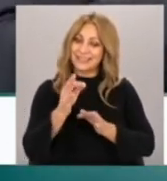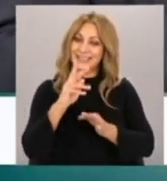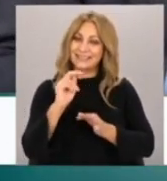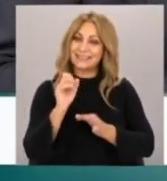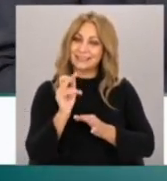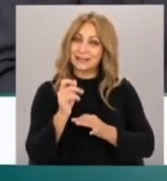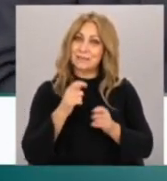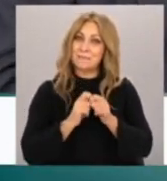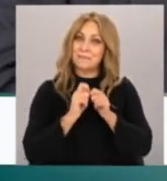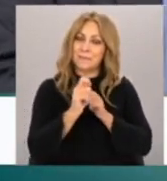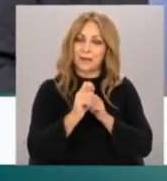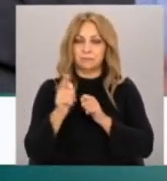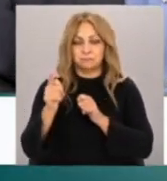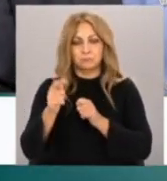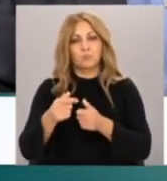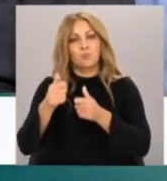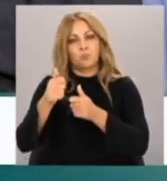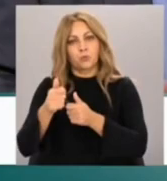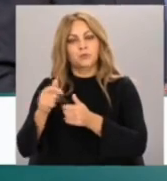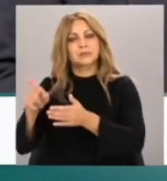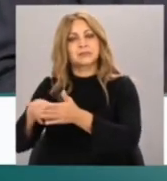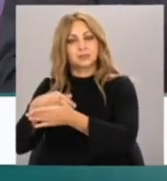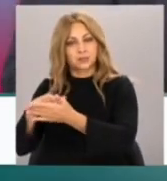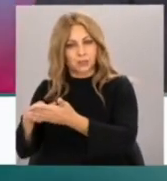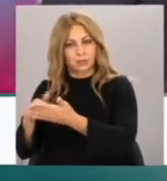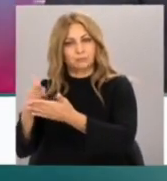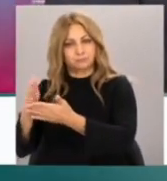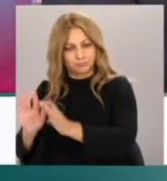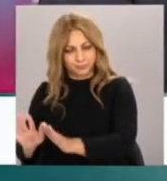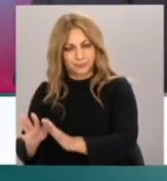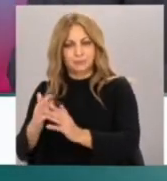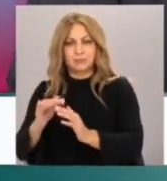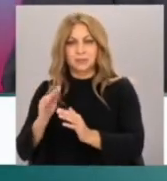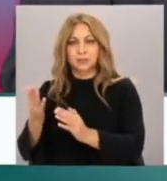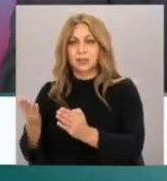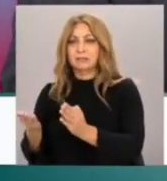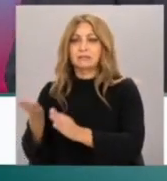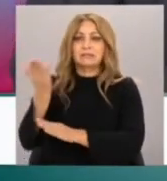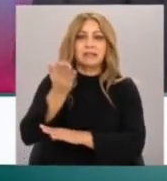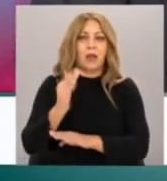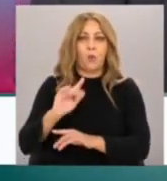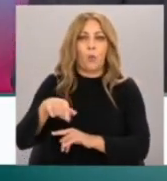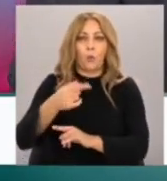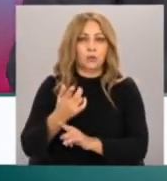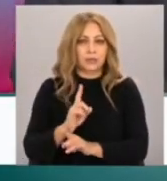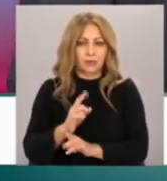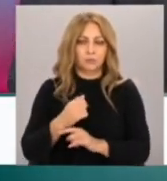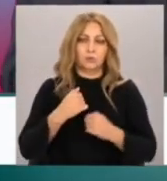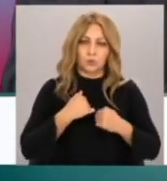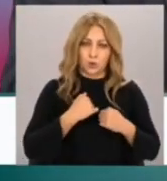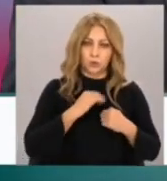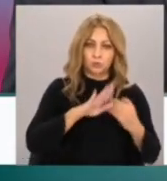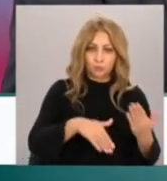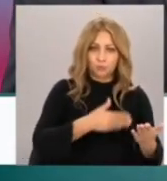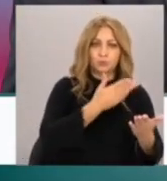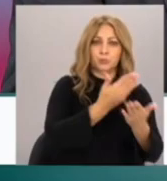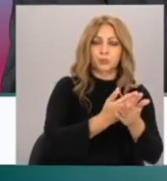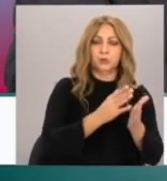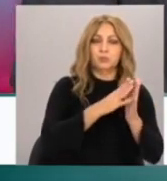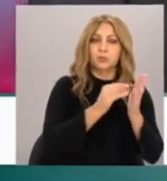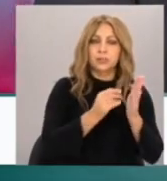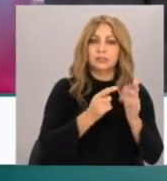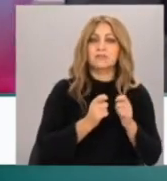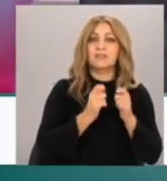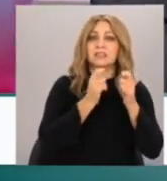30 anos Ainda bem que colaram nessa vida mas não tem nada em troca a por um livro também na universidade o livro propõe um novo modelo de